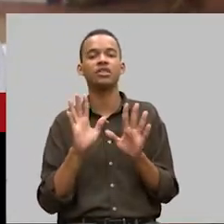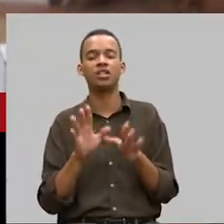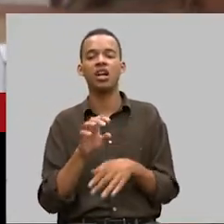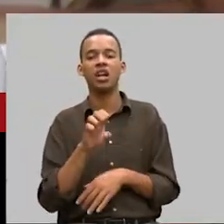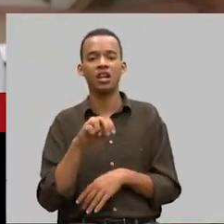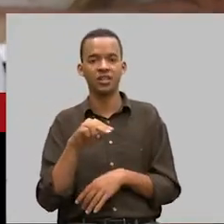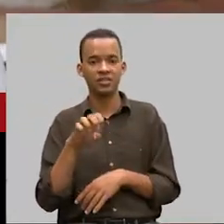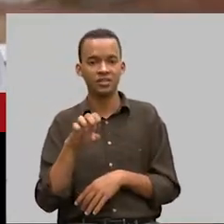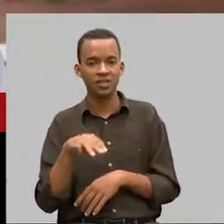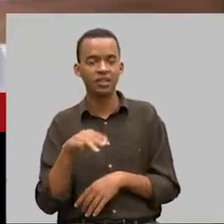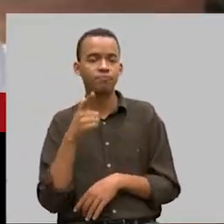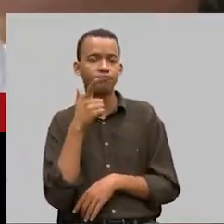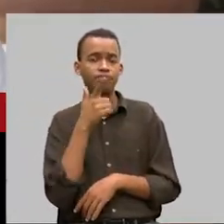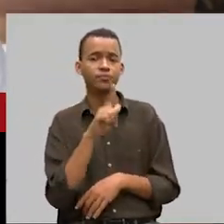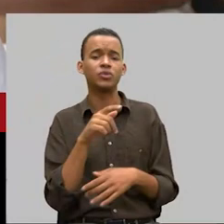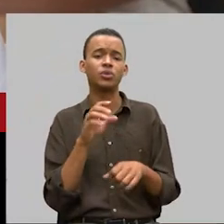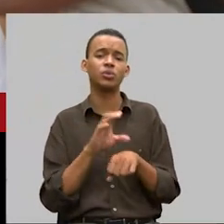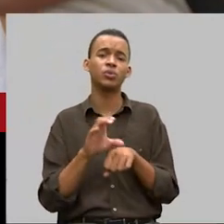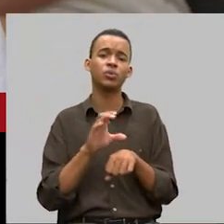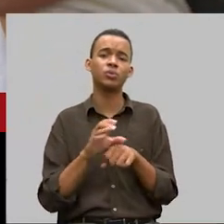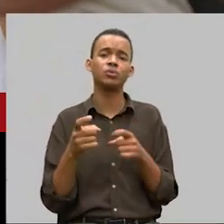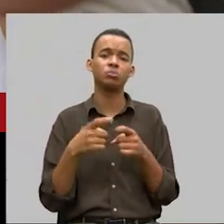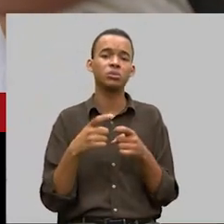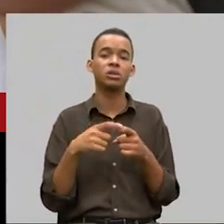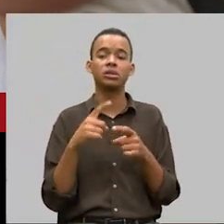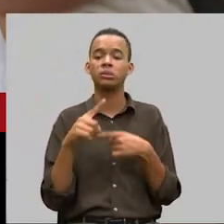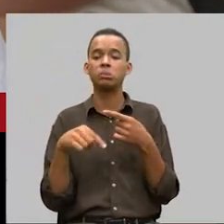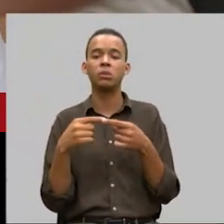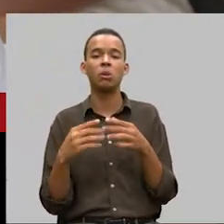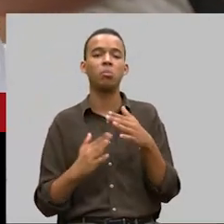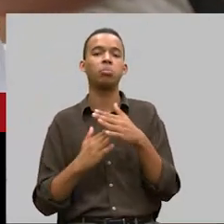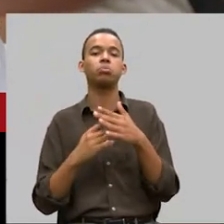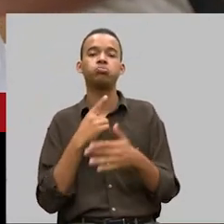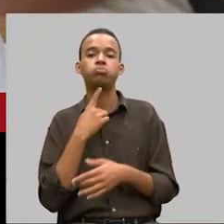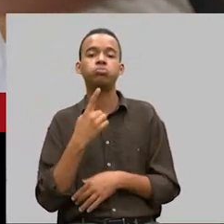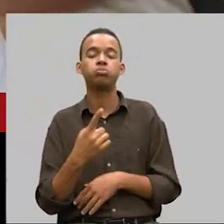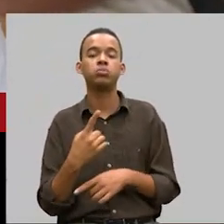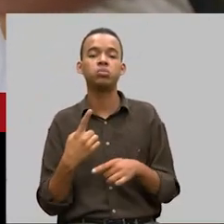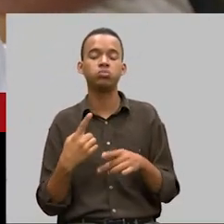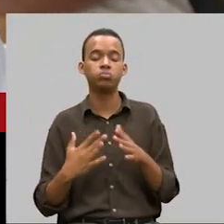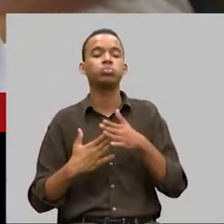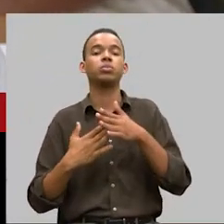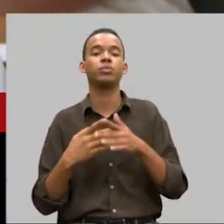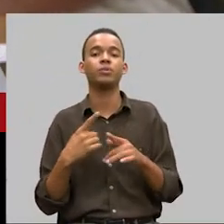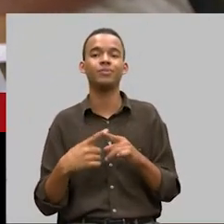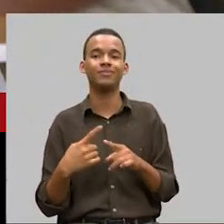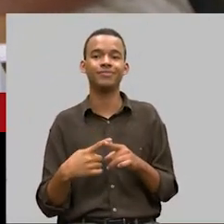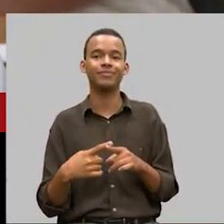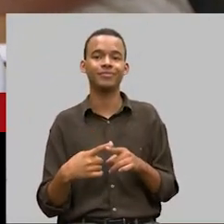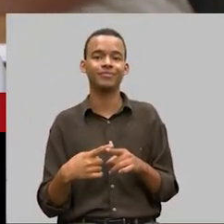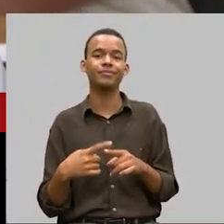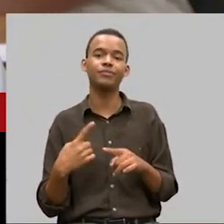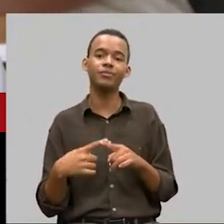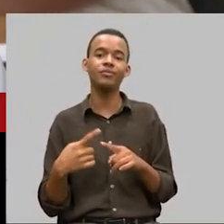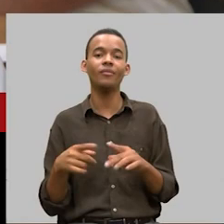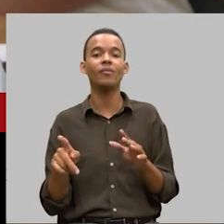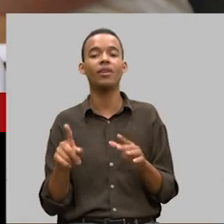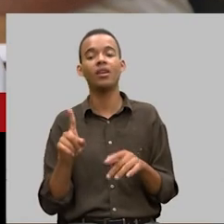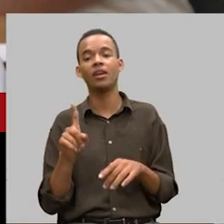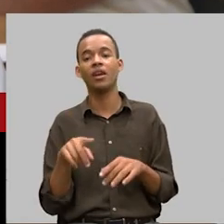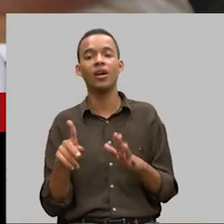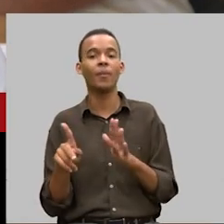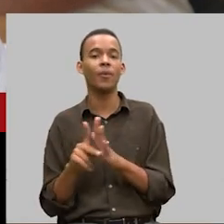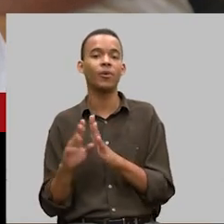outros cursos aí quando chega na hora ele é barrado Por que que ele abrado porque você não está na escola